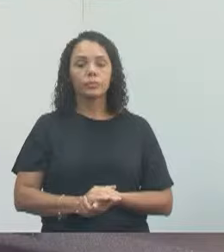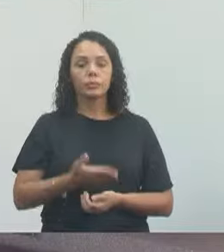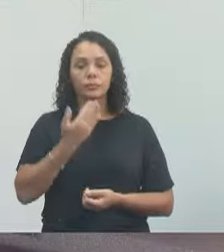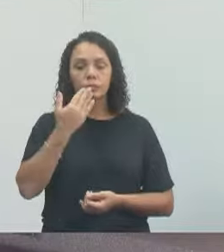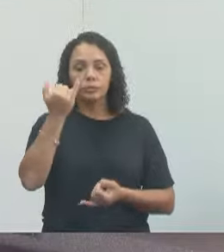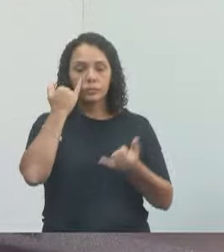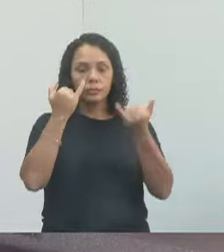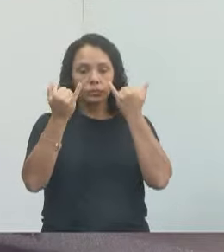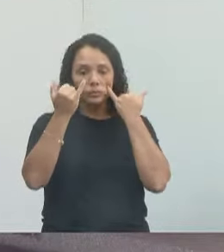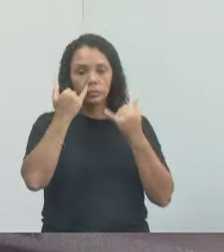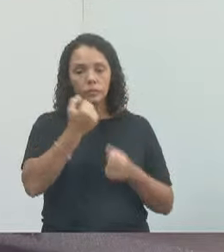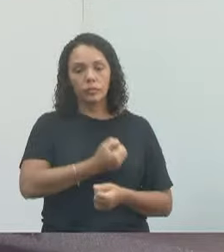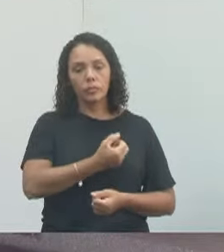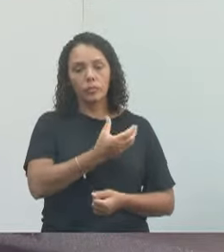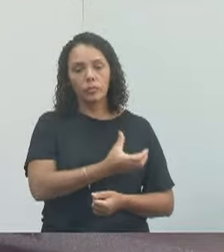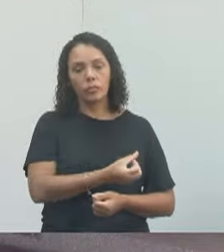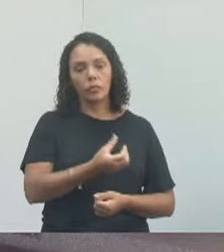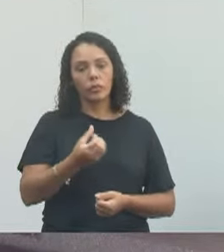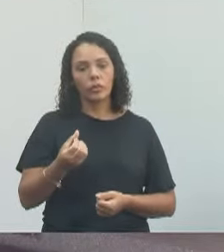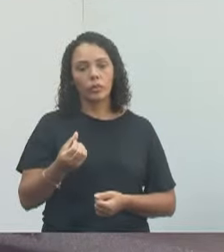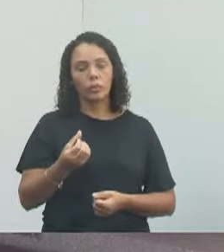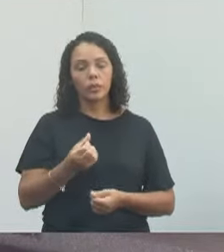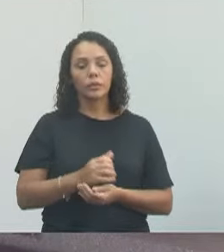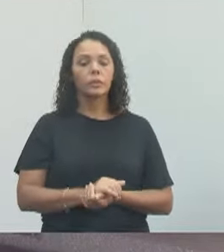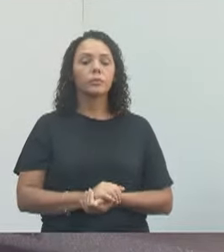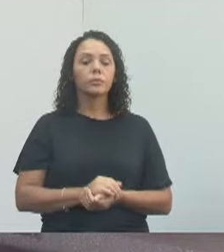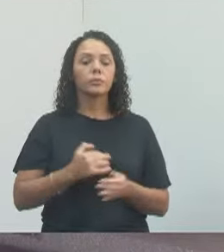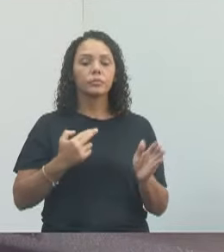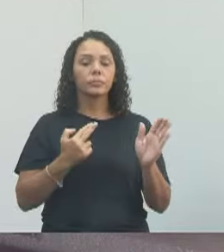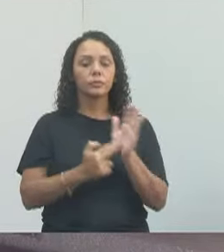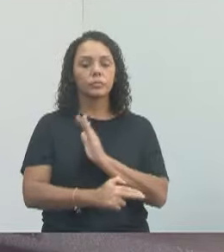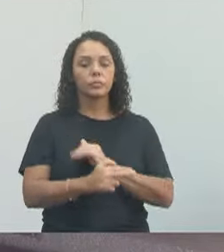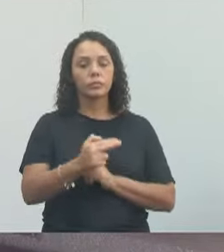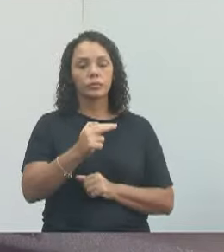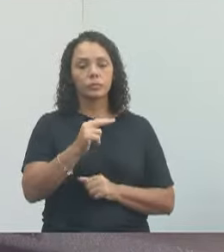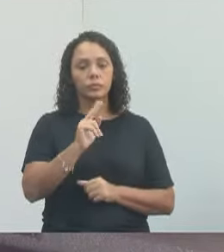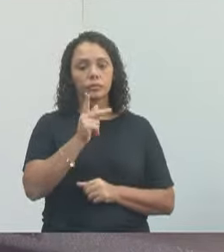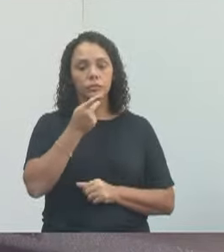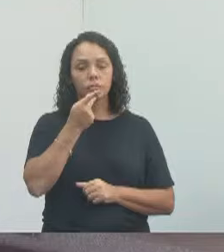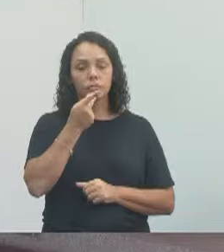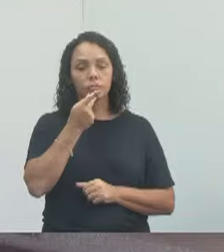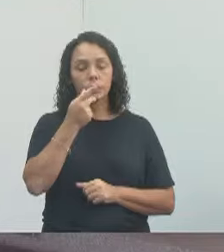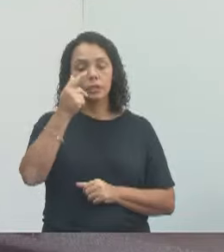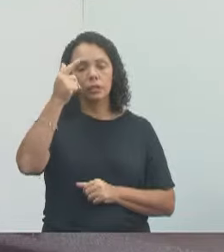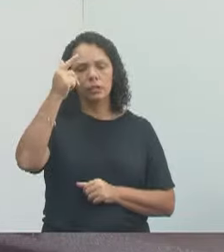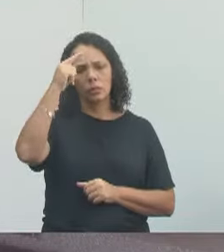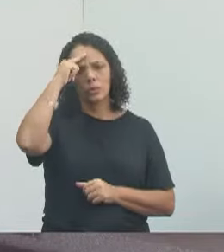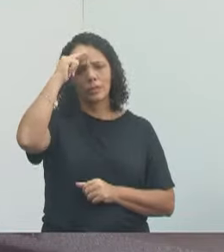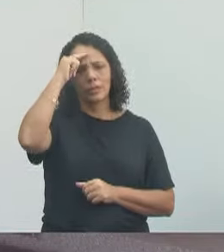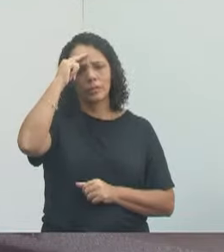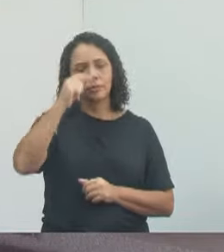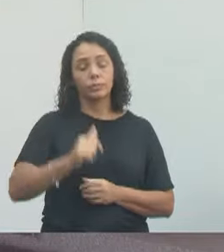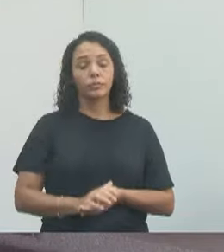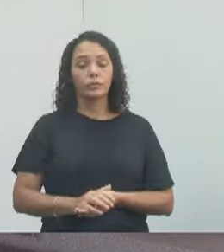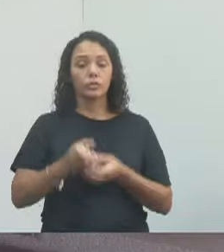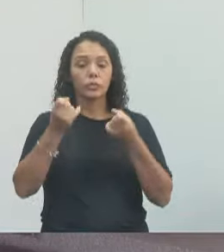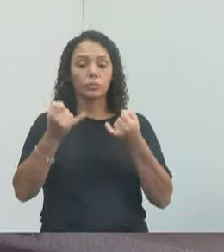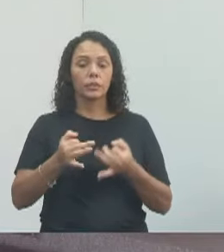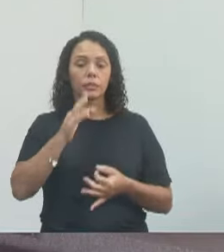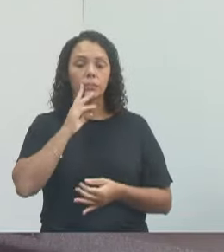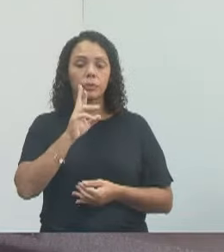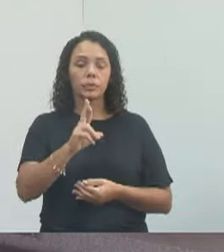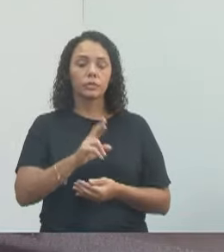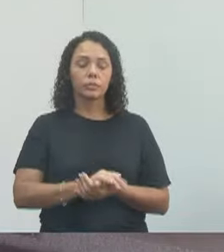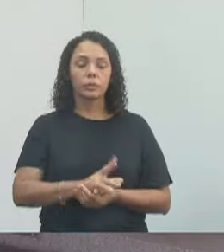informação número 66 2024 de autoria do Vereador Luiz Flávio venho prestar as seguintes informações a prefeitura